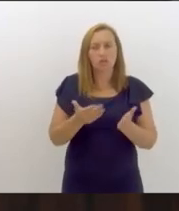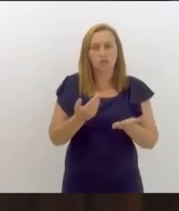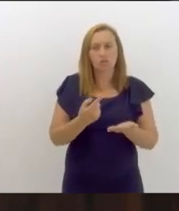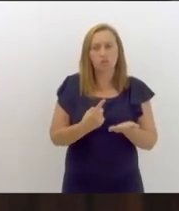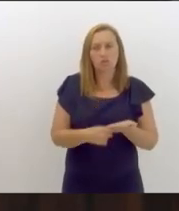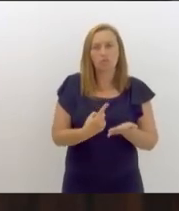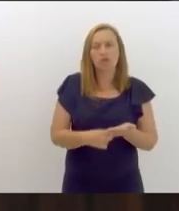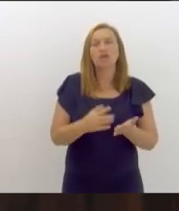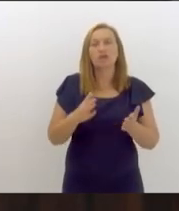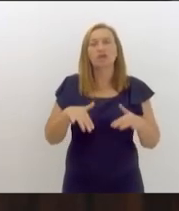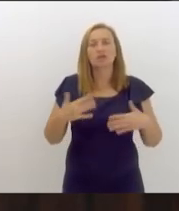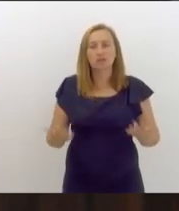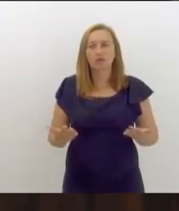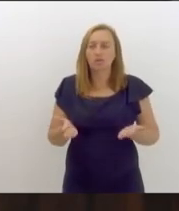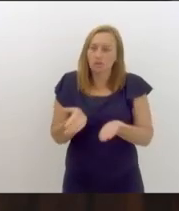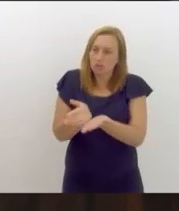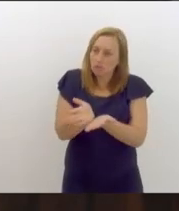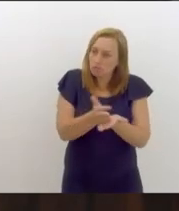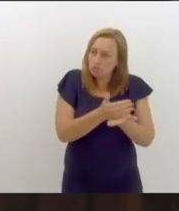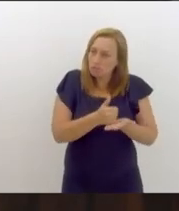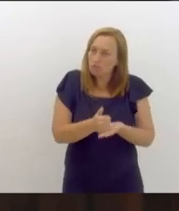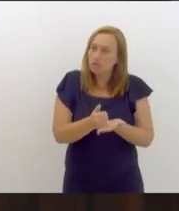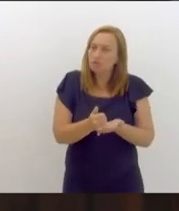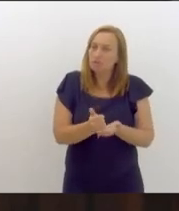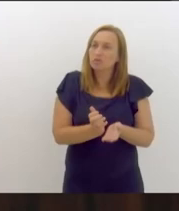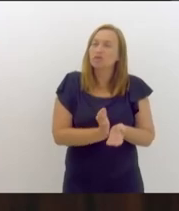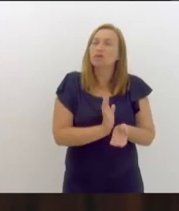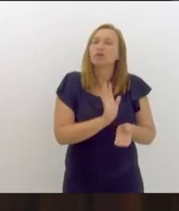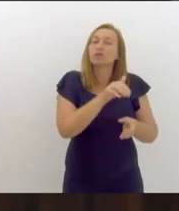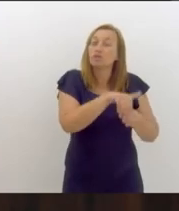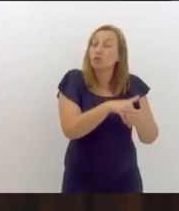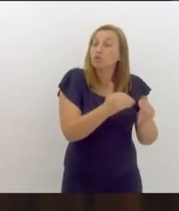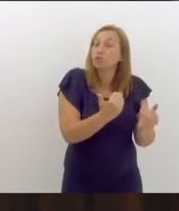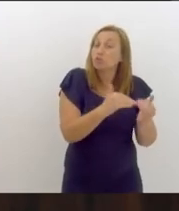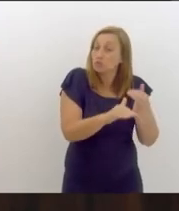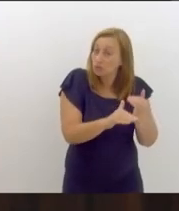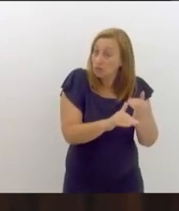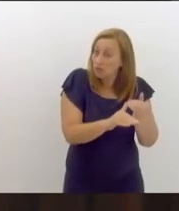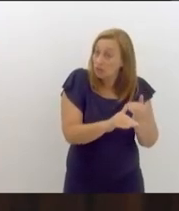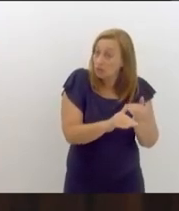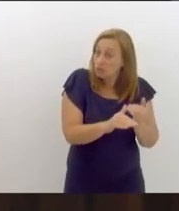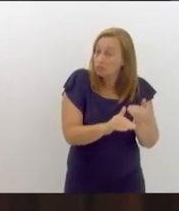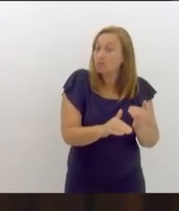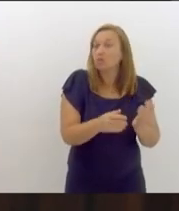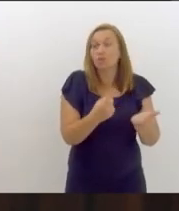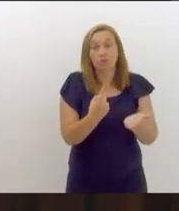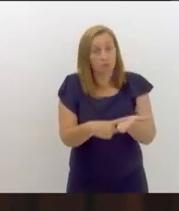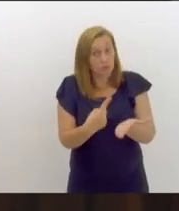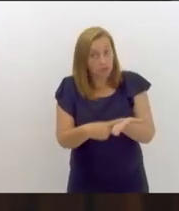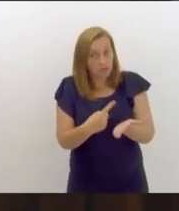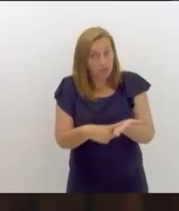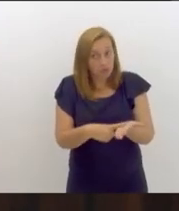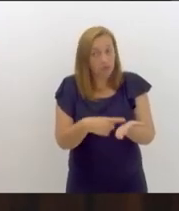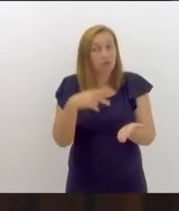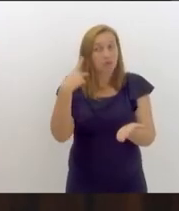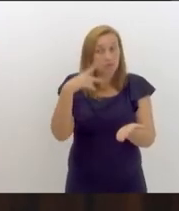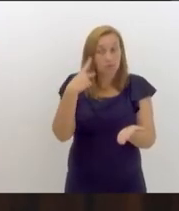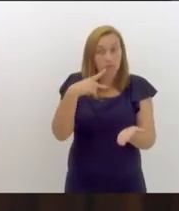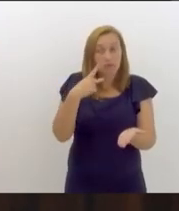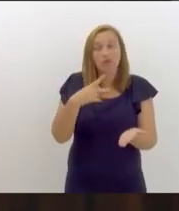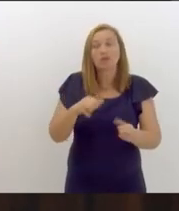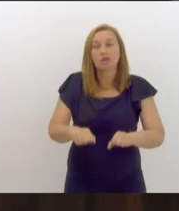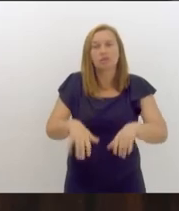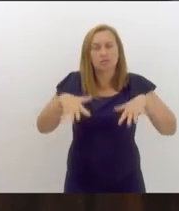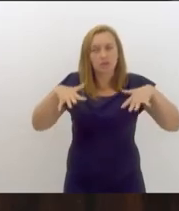forma então eu tô colhendo os contrários conforme foi combinado com o Parlamento com plenário